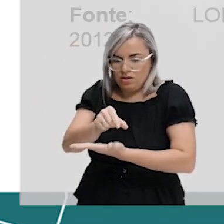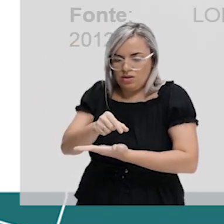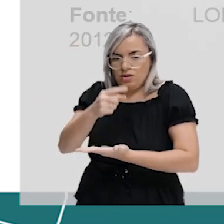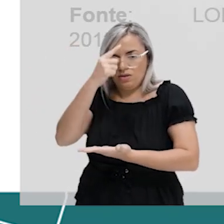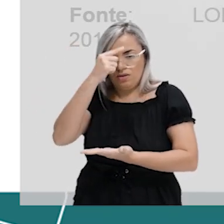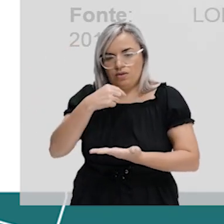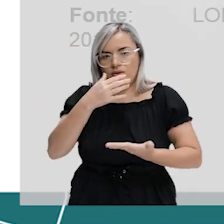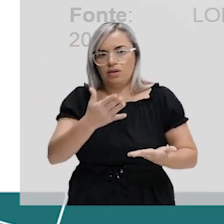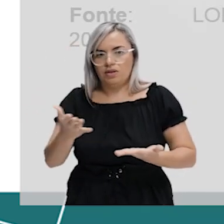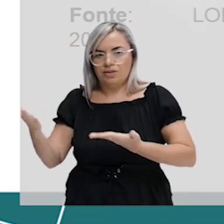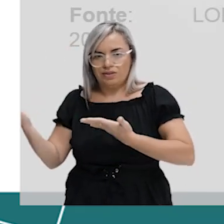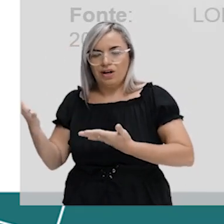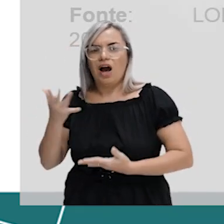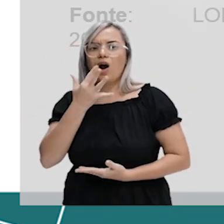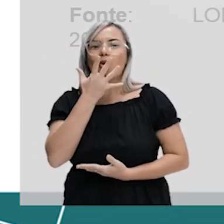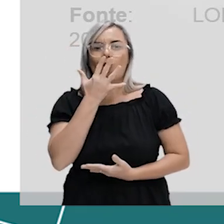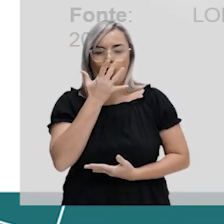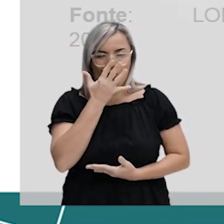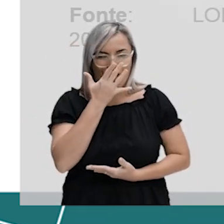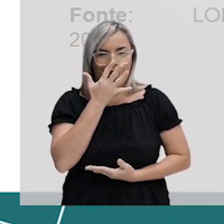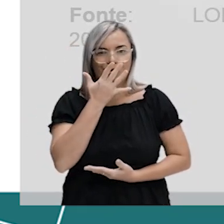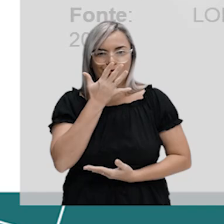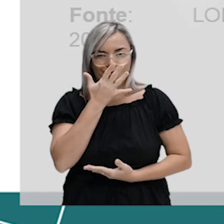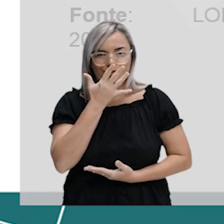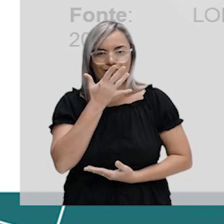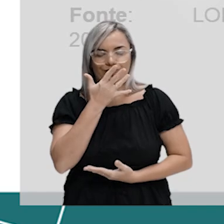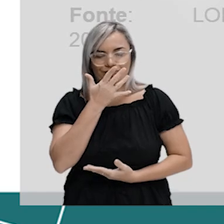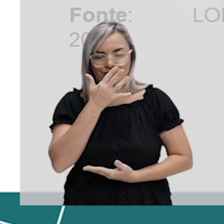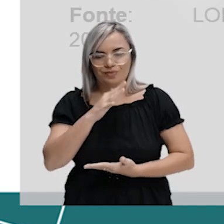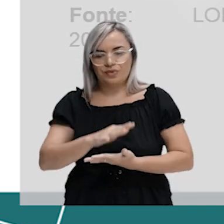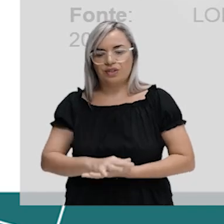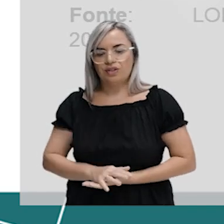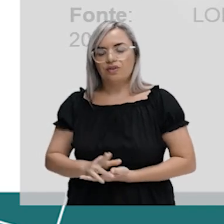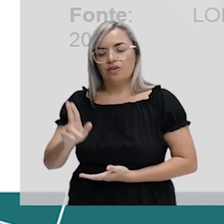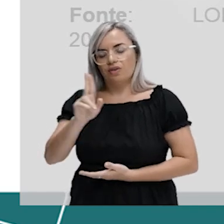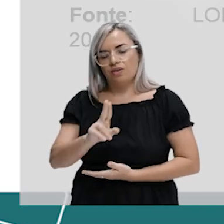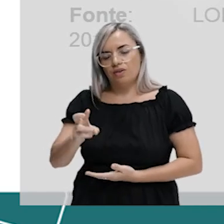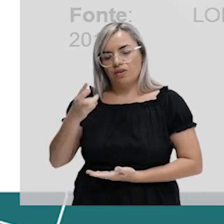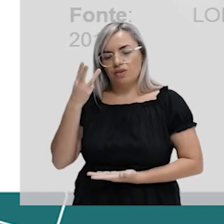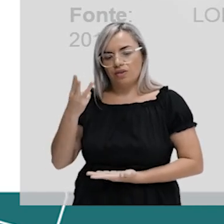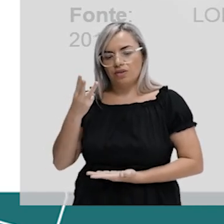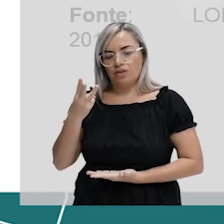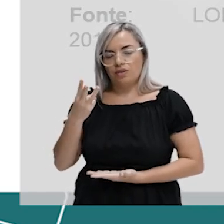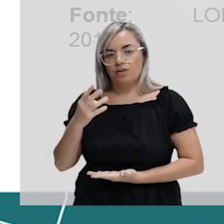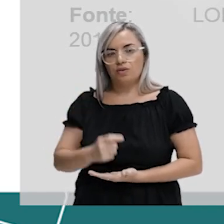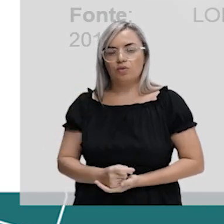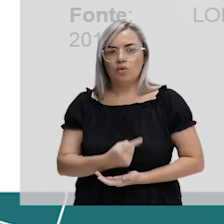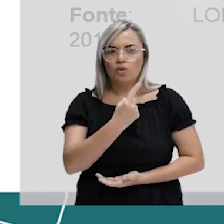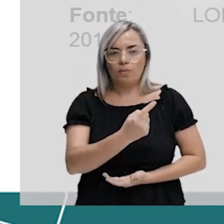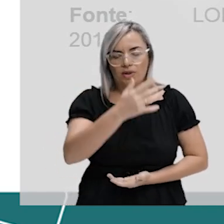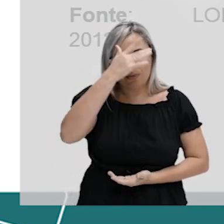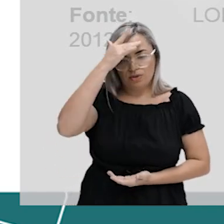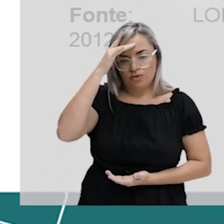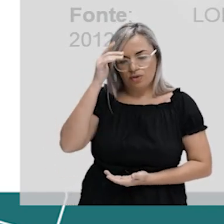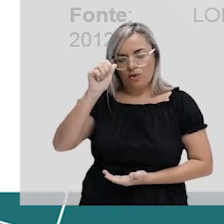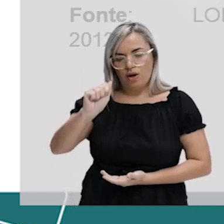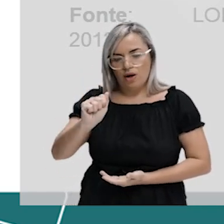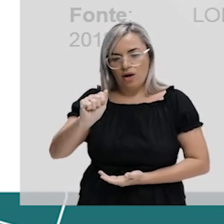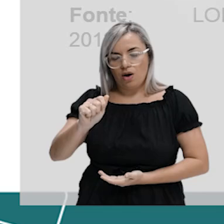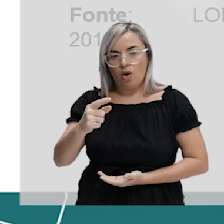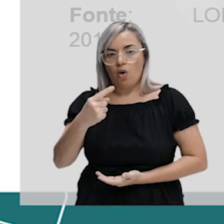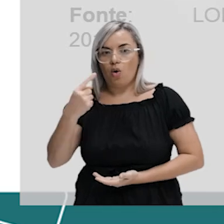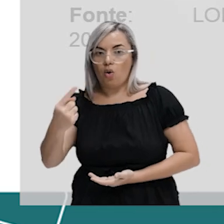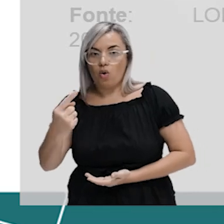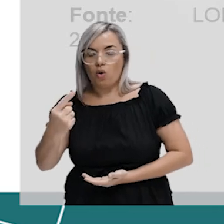está corado, ok? Eu vou utilizar aqui 3 amostras. Uma do indivíduo A, uma amostra do indivíduo